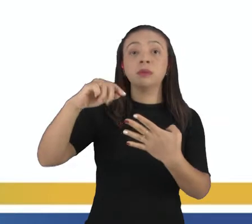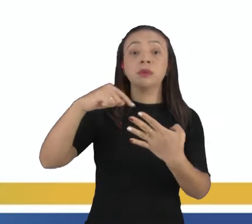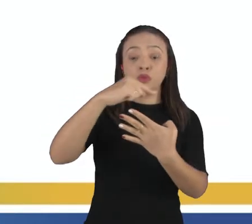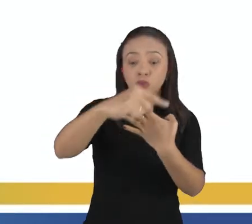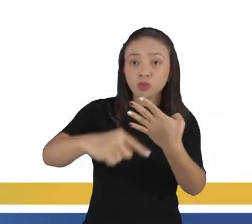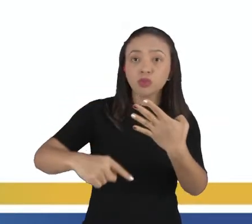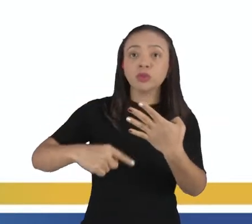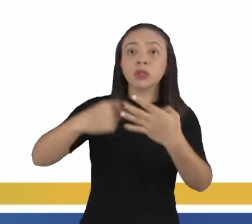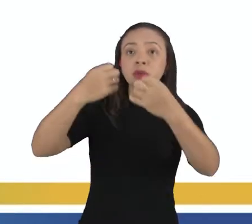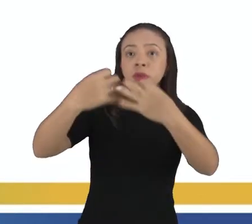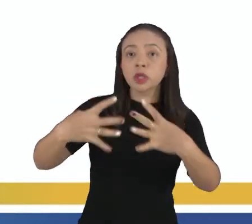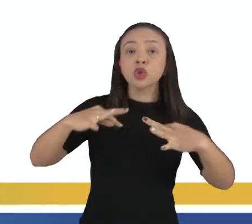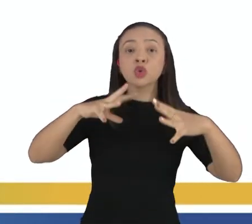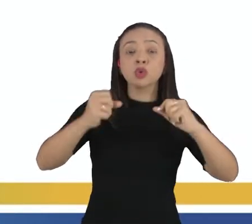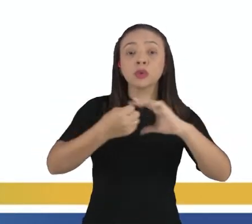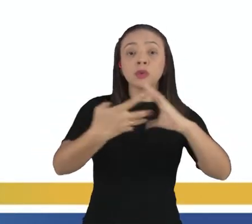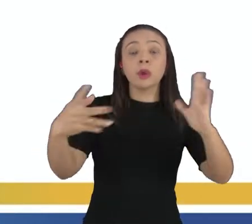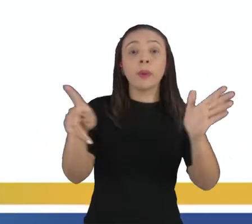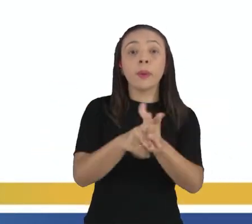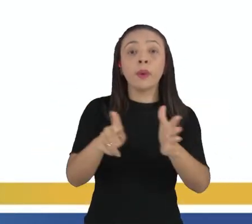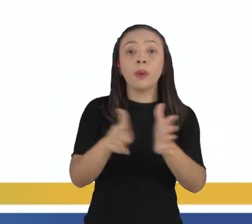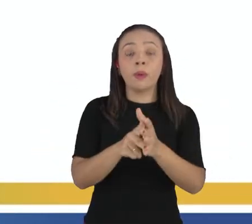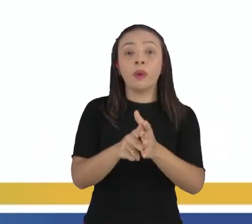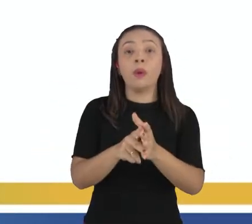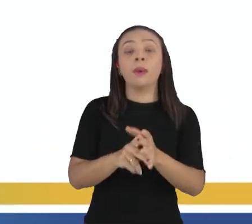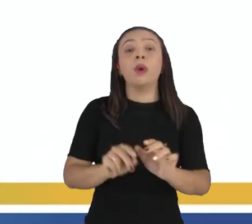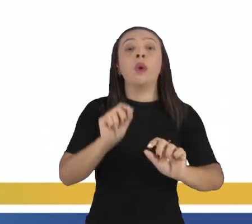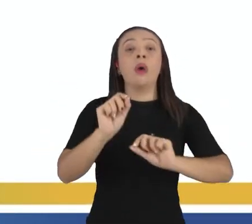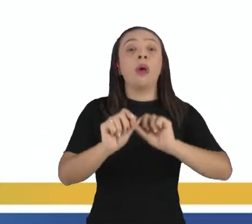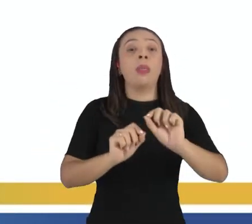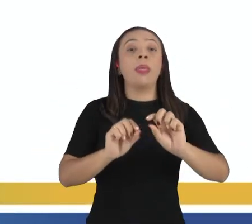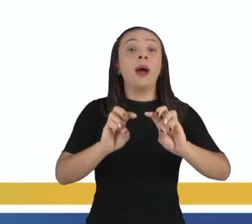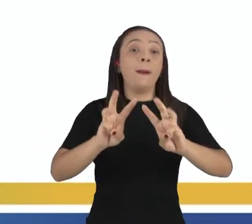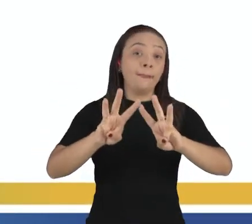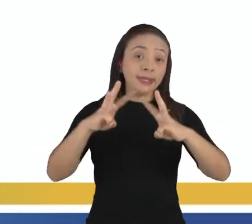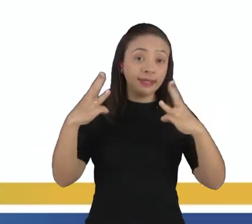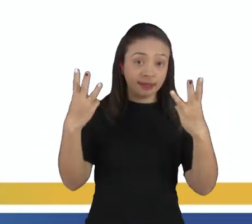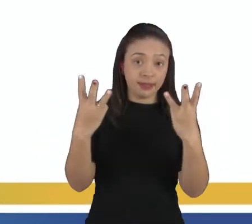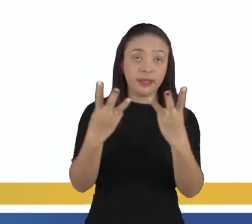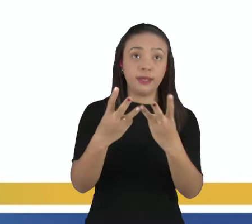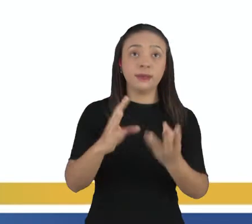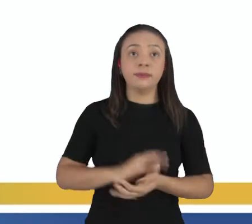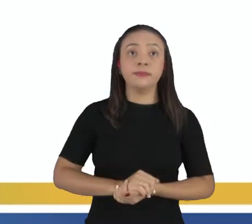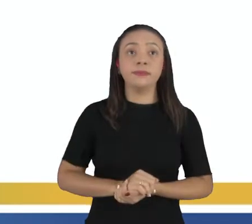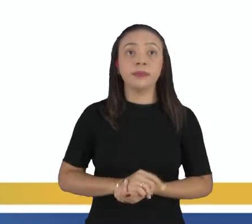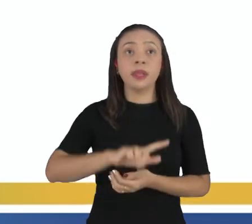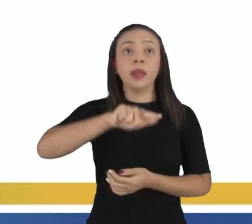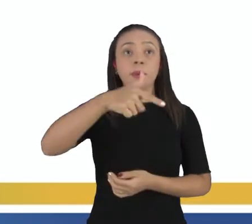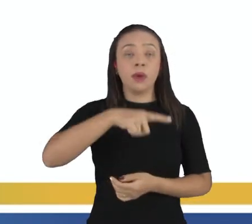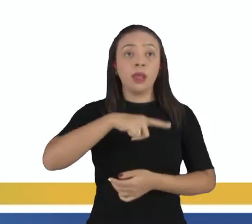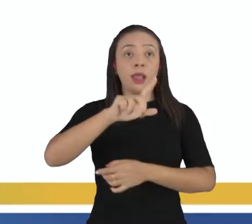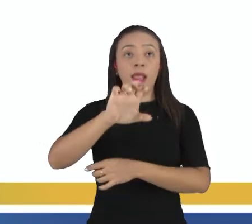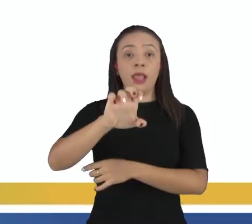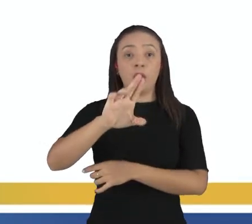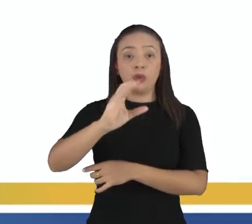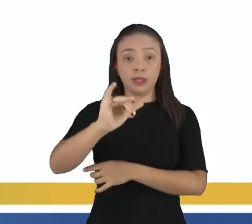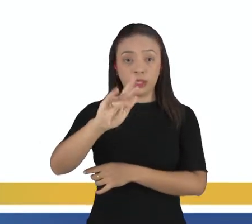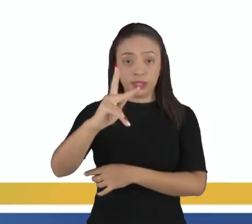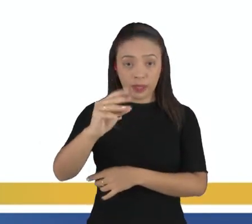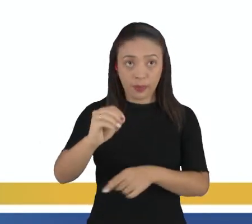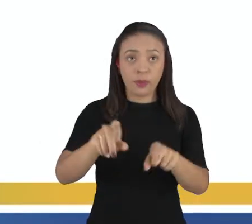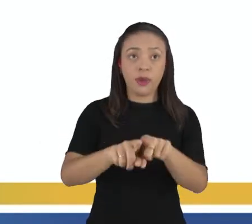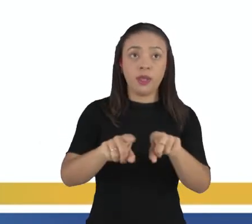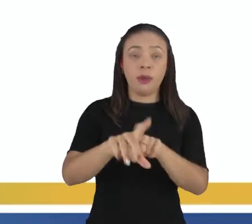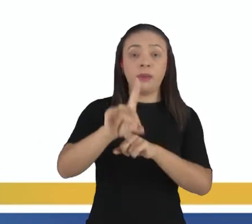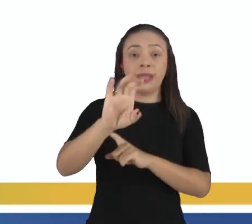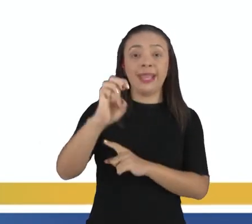explicar todas as características da matéria. Em seguida, veio Leucipo, e Demócrito, que ele vem falar sobre o princípio